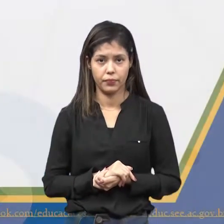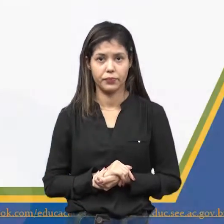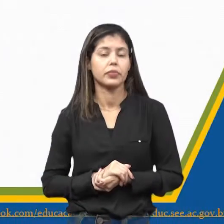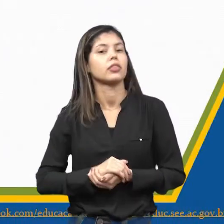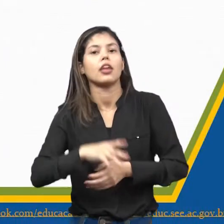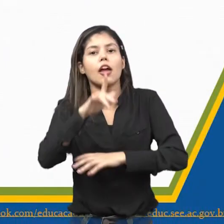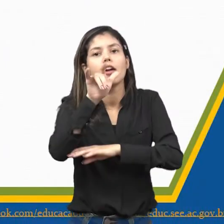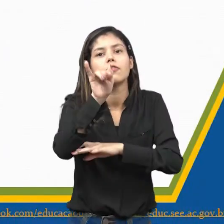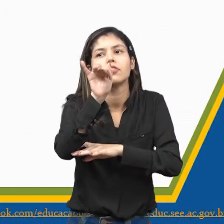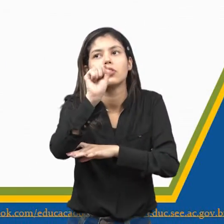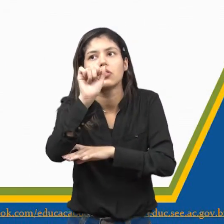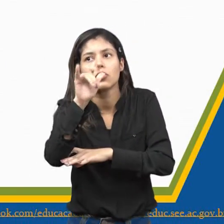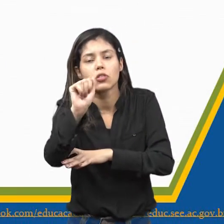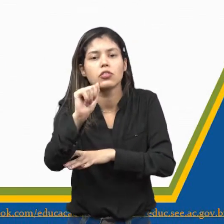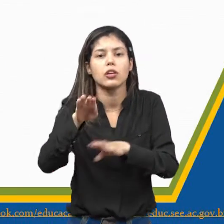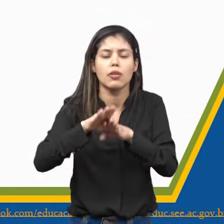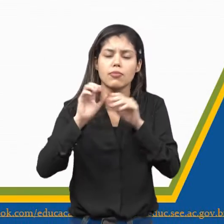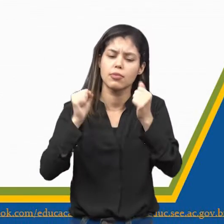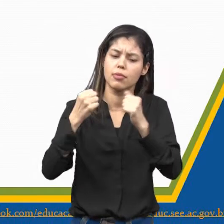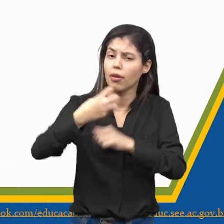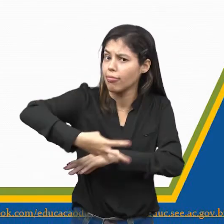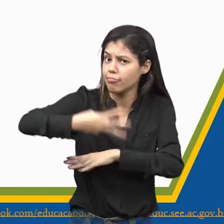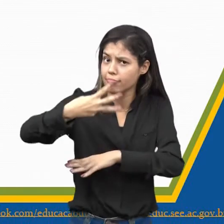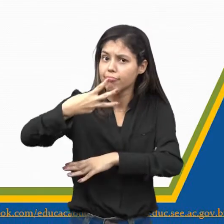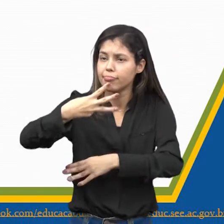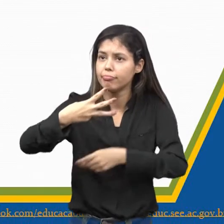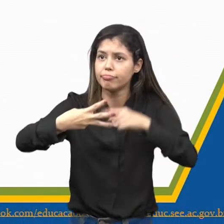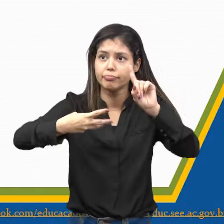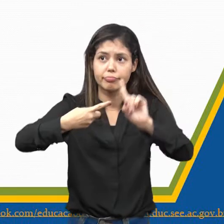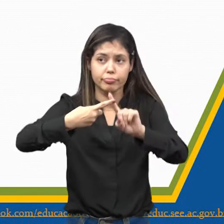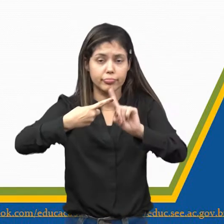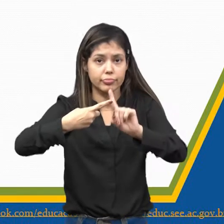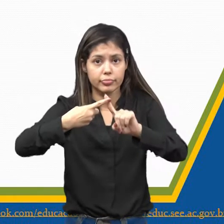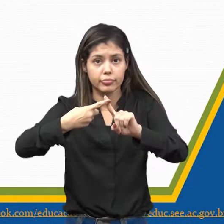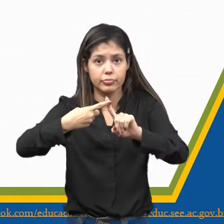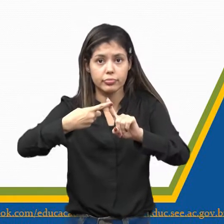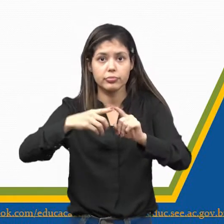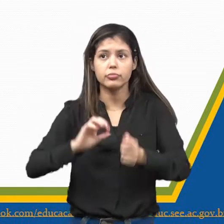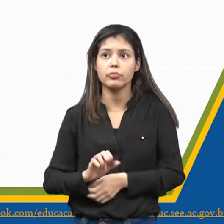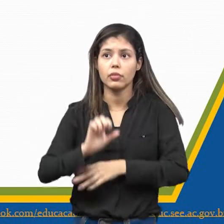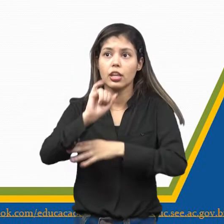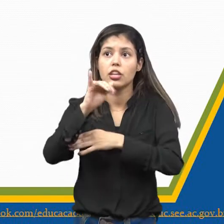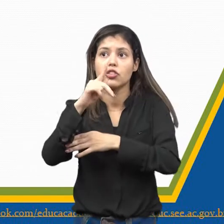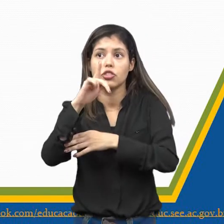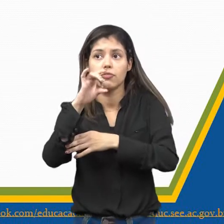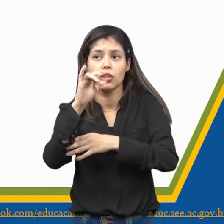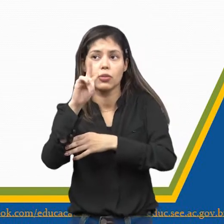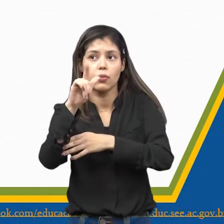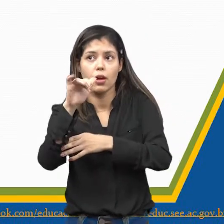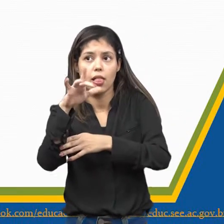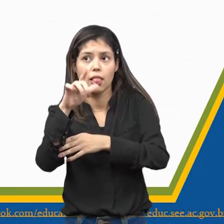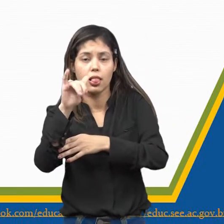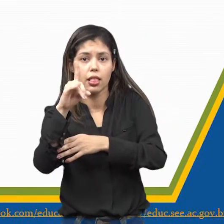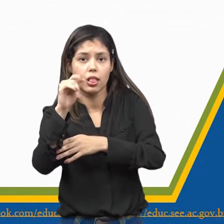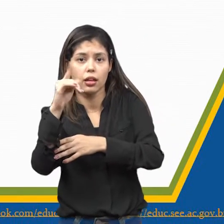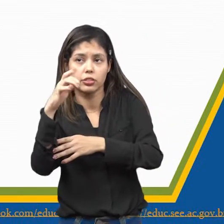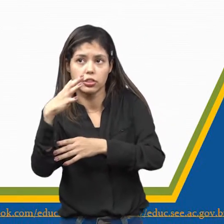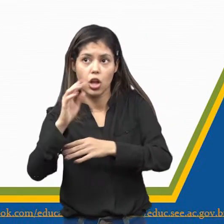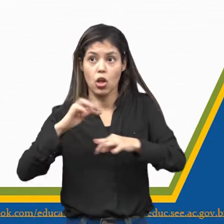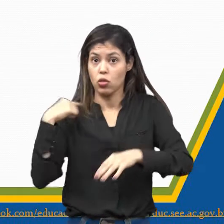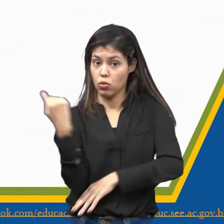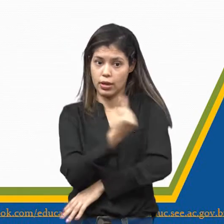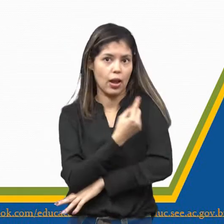A fisiologia do exercício, ela tem 3 princípios. O primeiro deles é o princípio da individualidade. Não somos